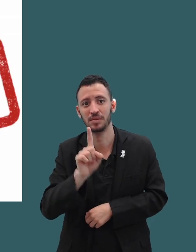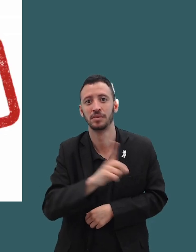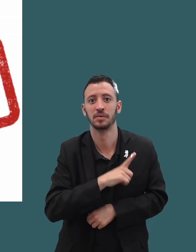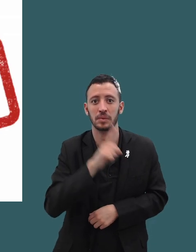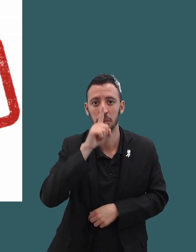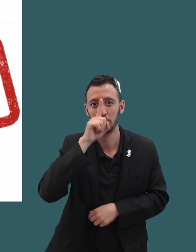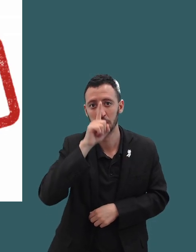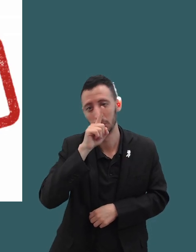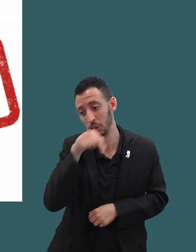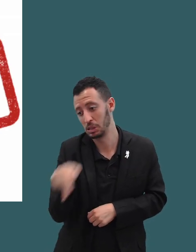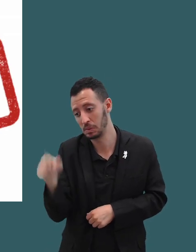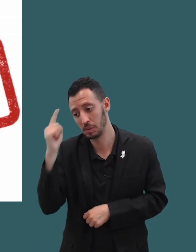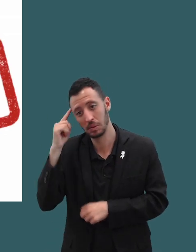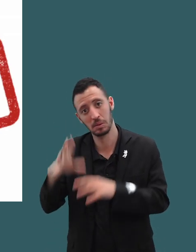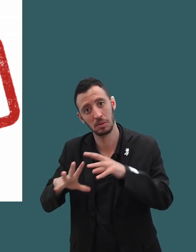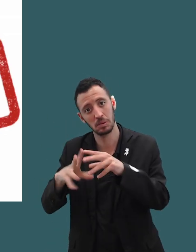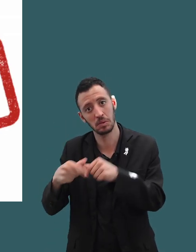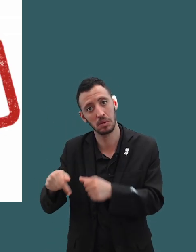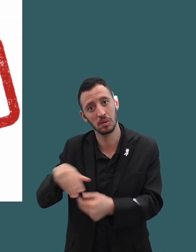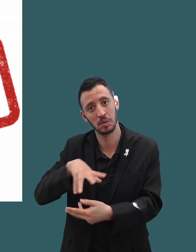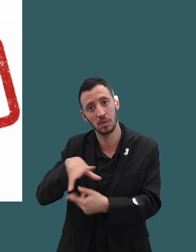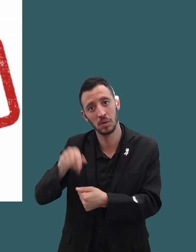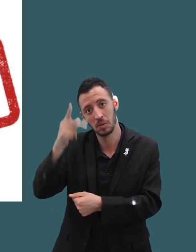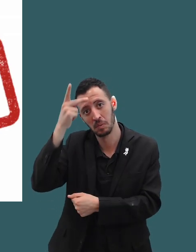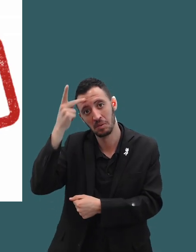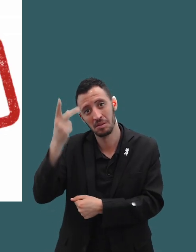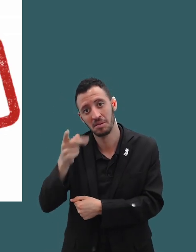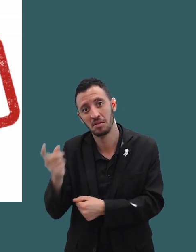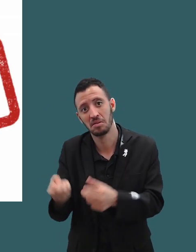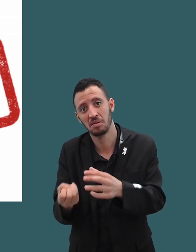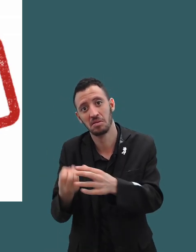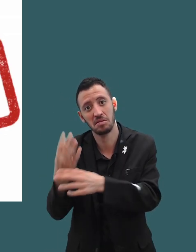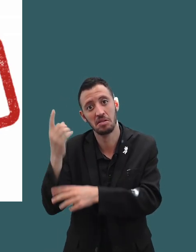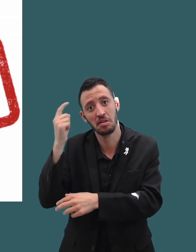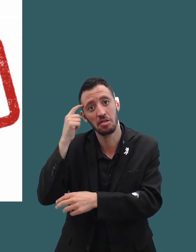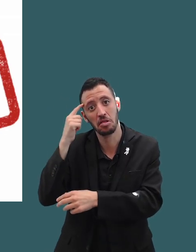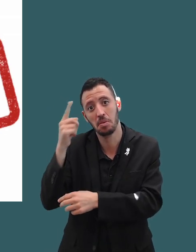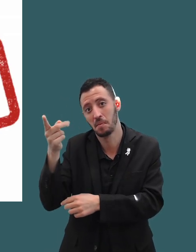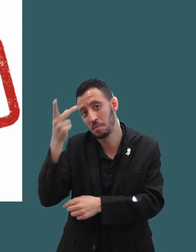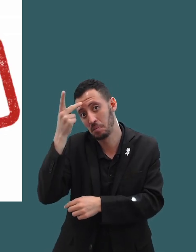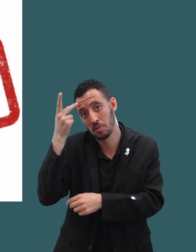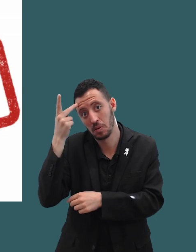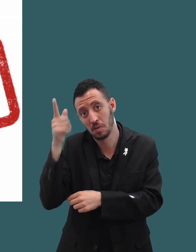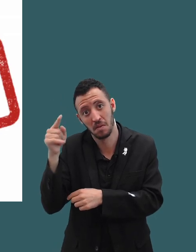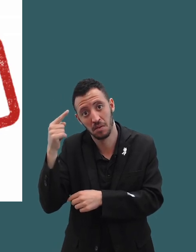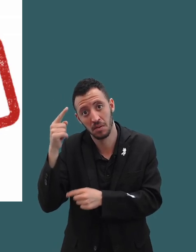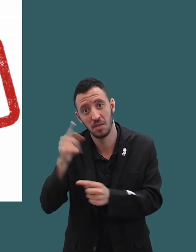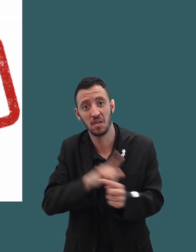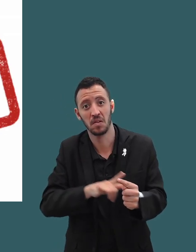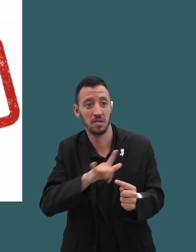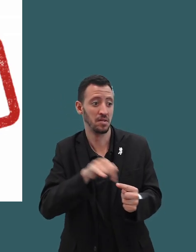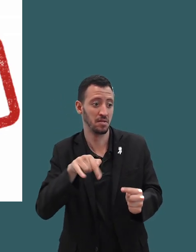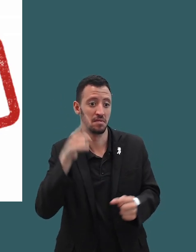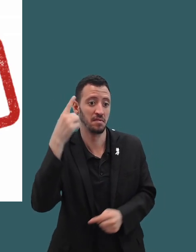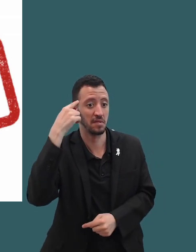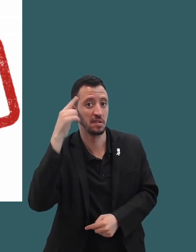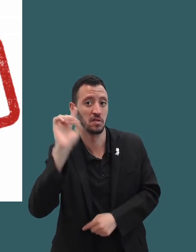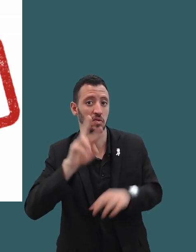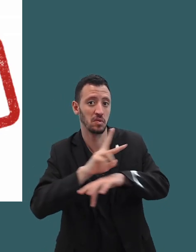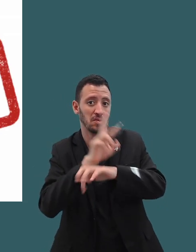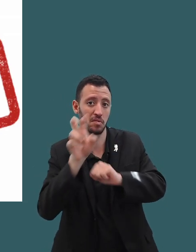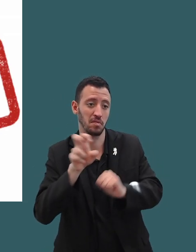sendo submetidas a todo aquele universo ideológico que já foi criado na vacina da Covid e nasceu